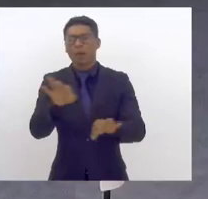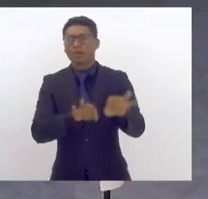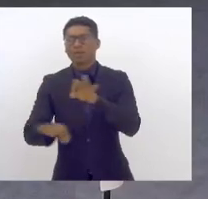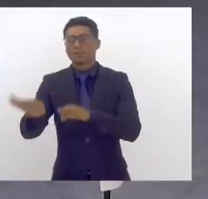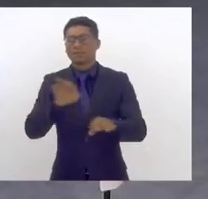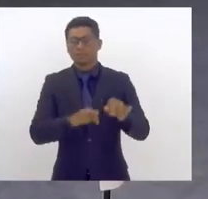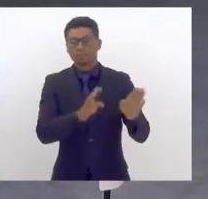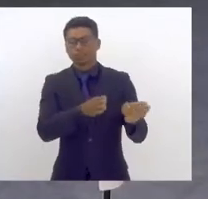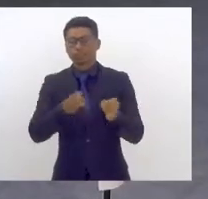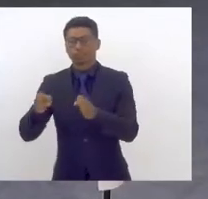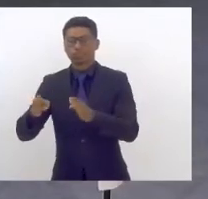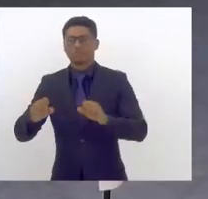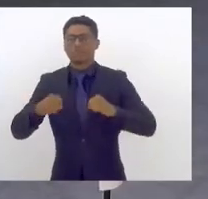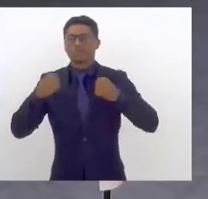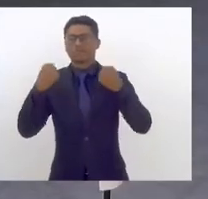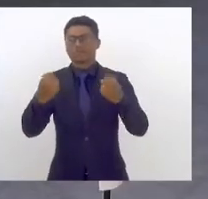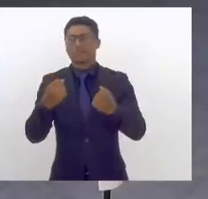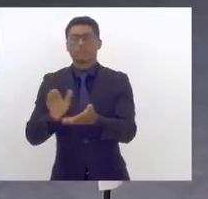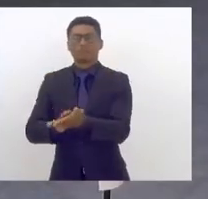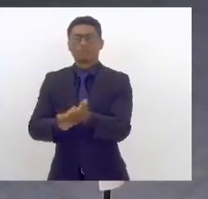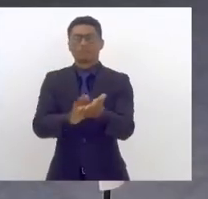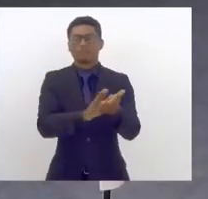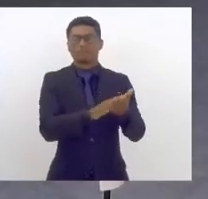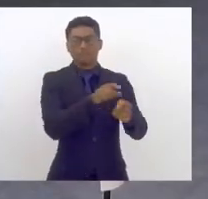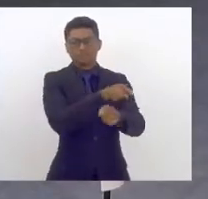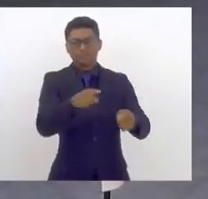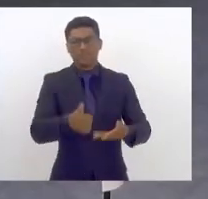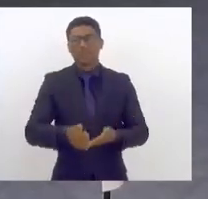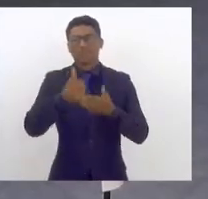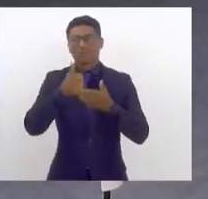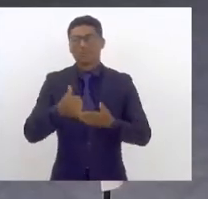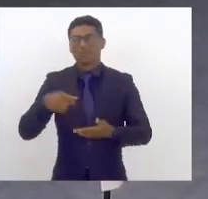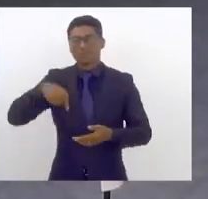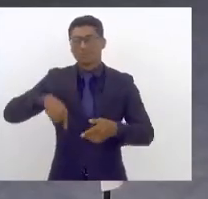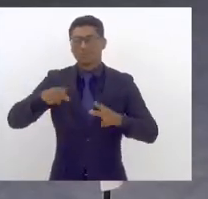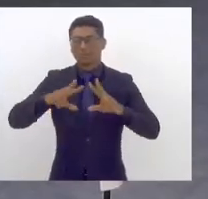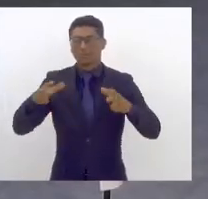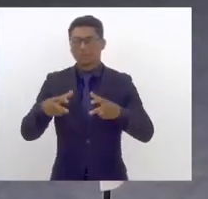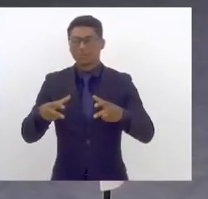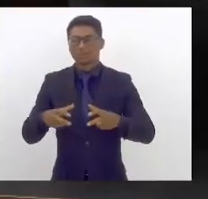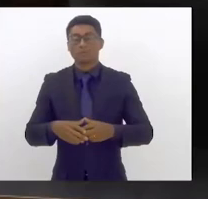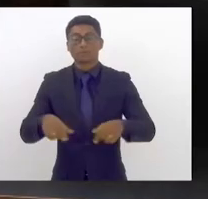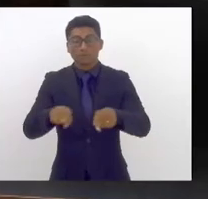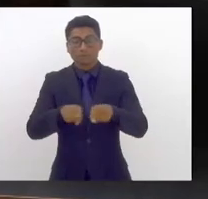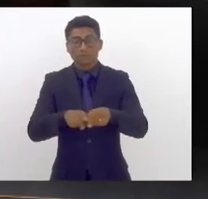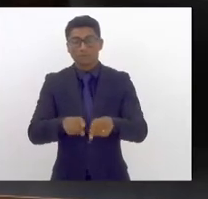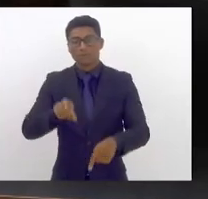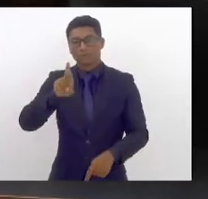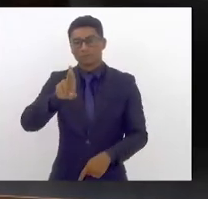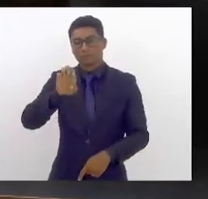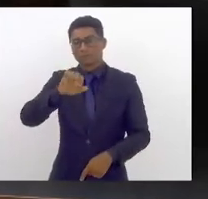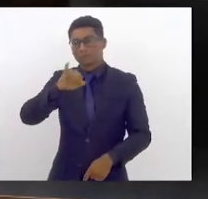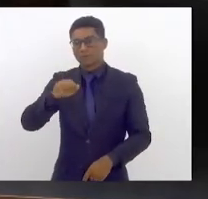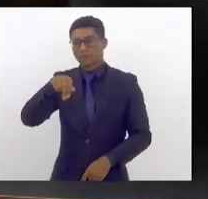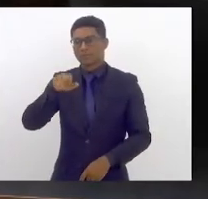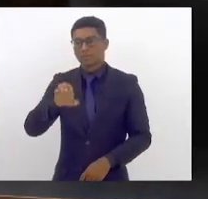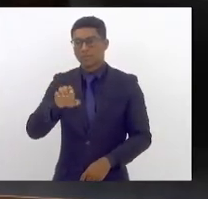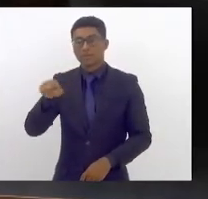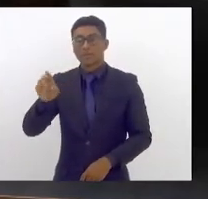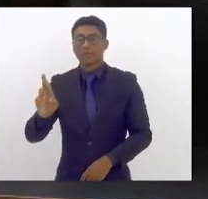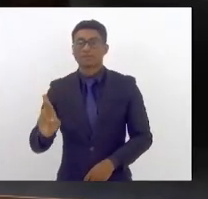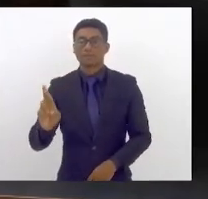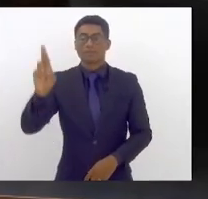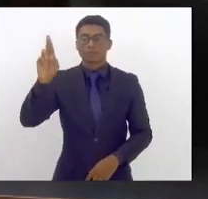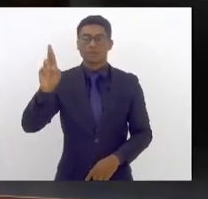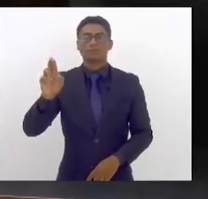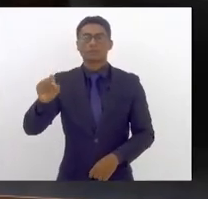empenho aí assessorando a gente nessa comissão e a Rejane pilotando a frente da